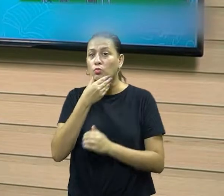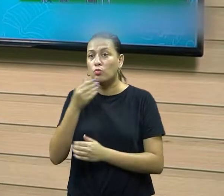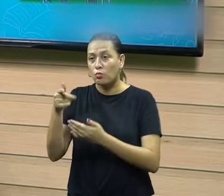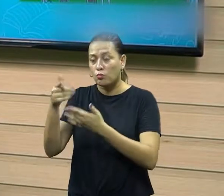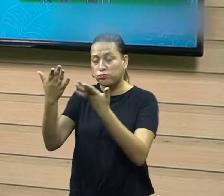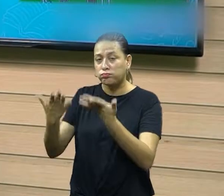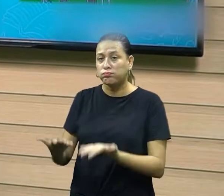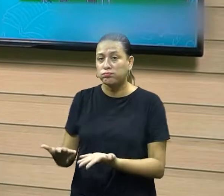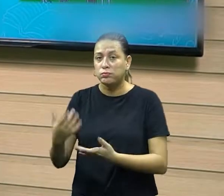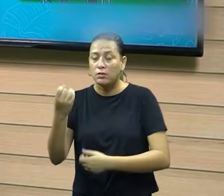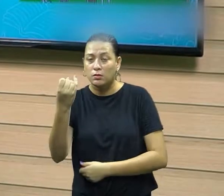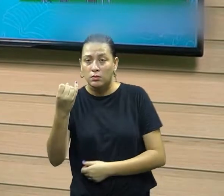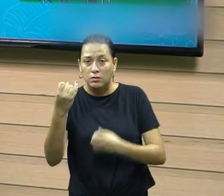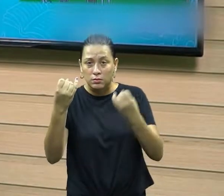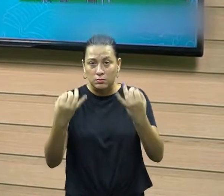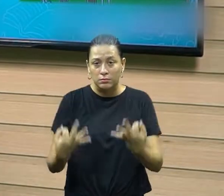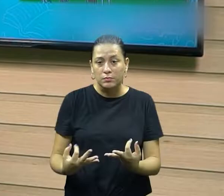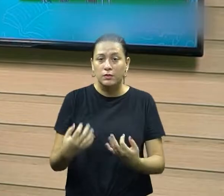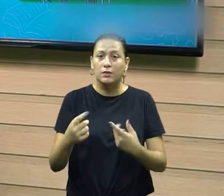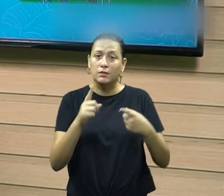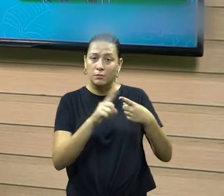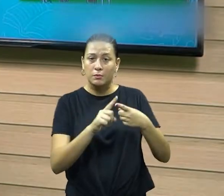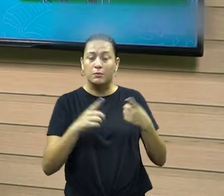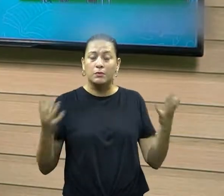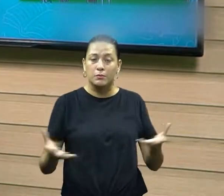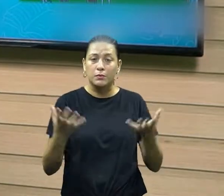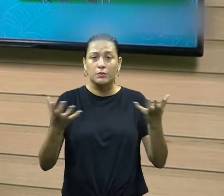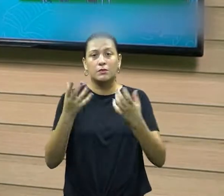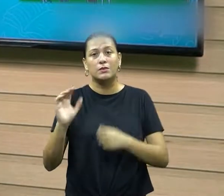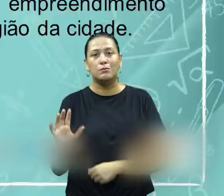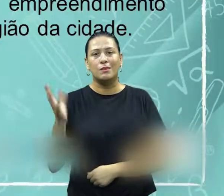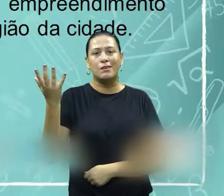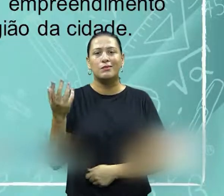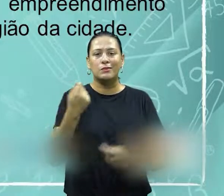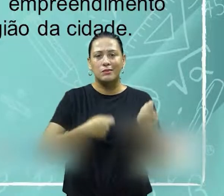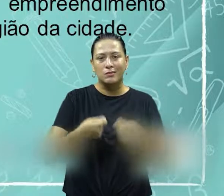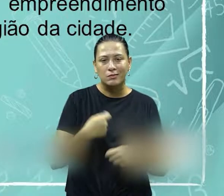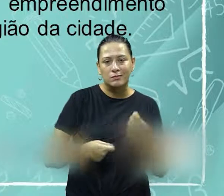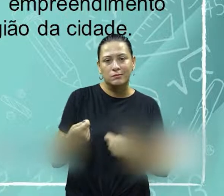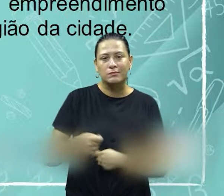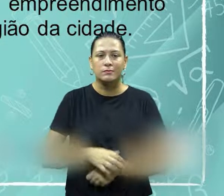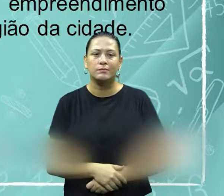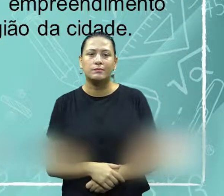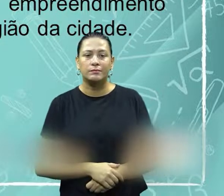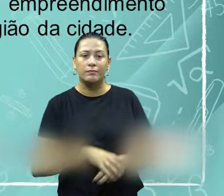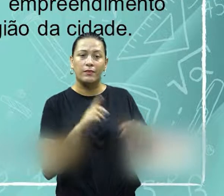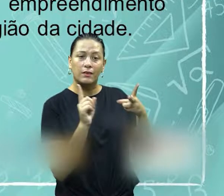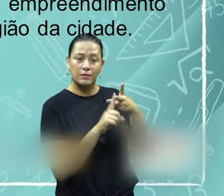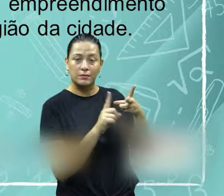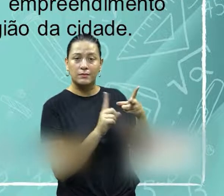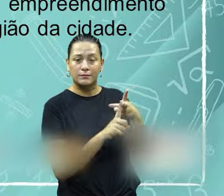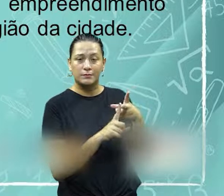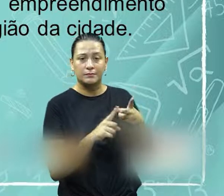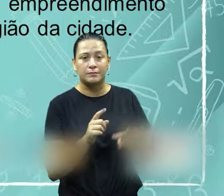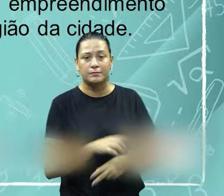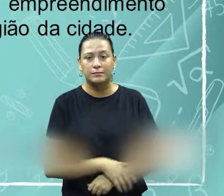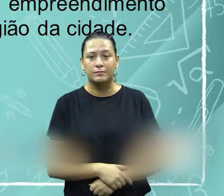primeira motivação para que haja negociação. Temos, também, a segunda